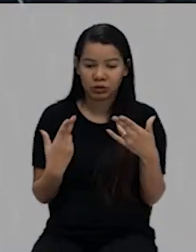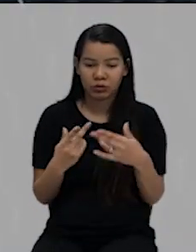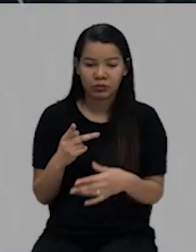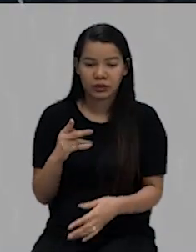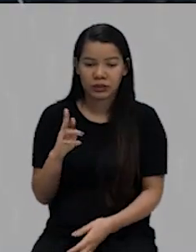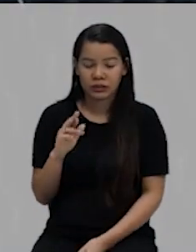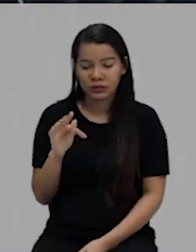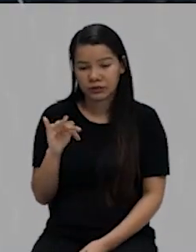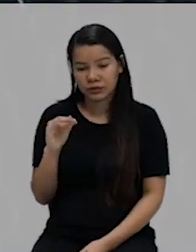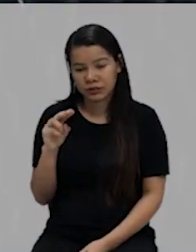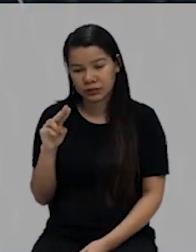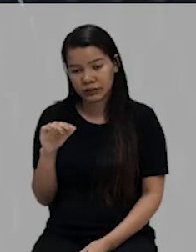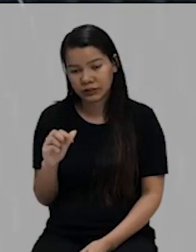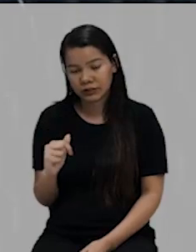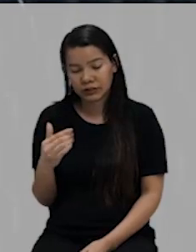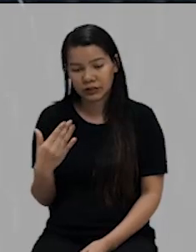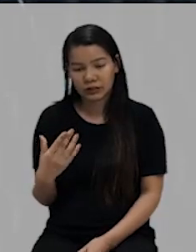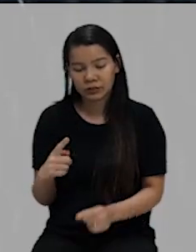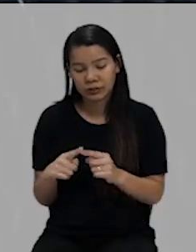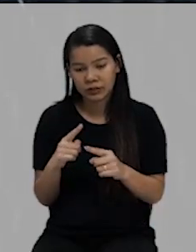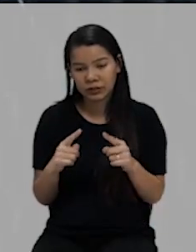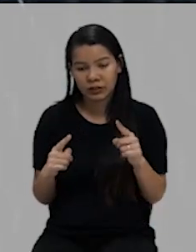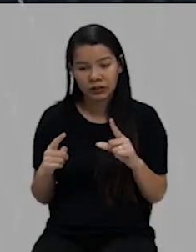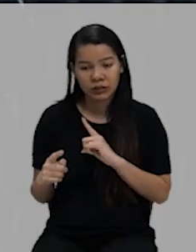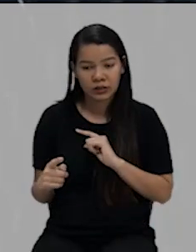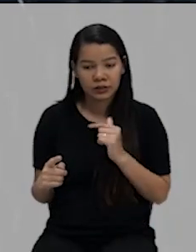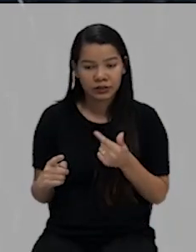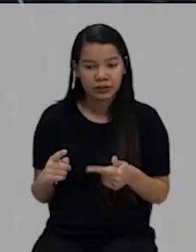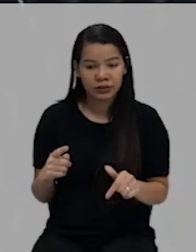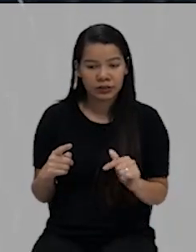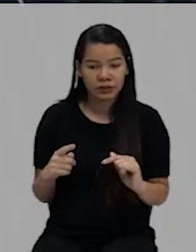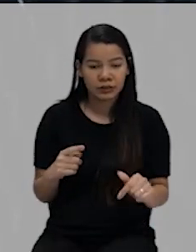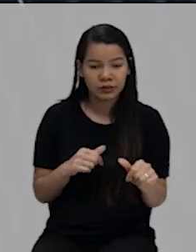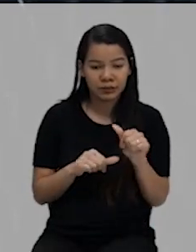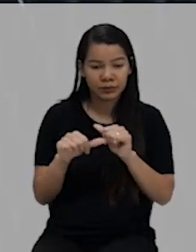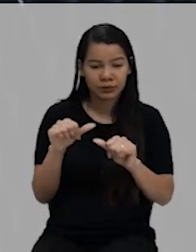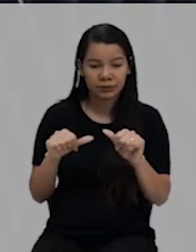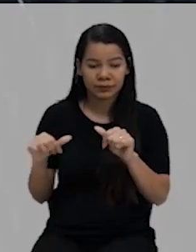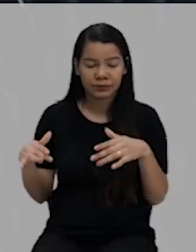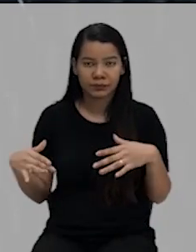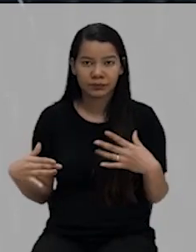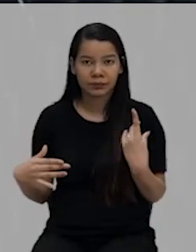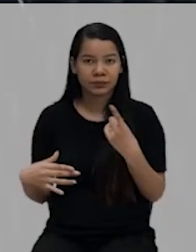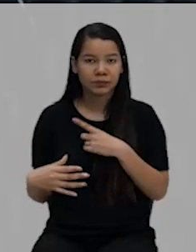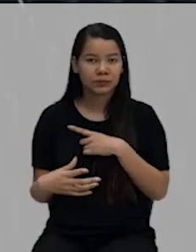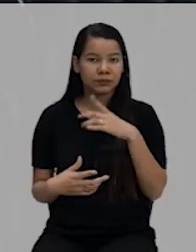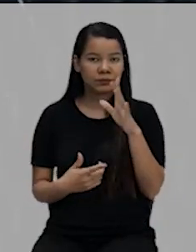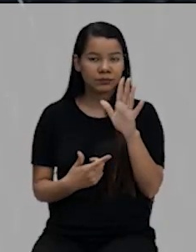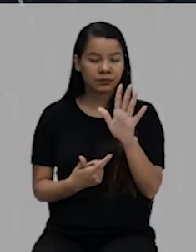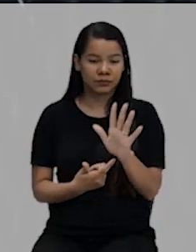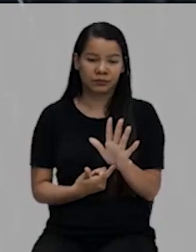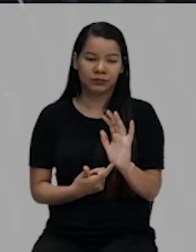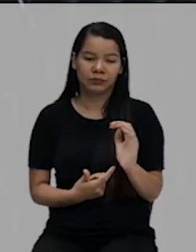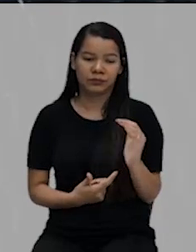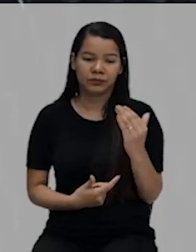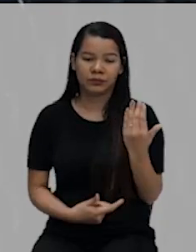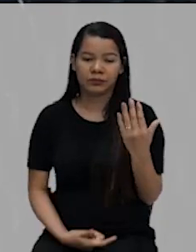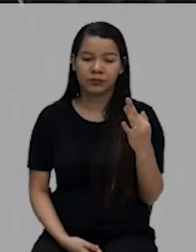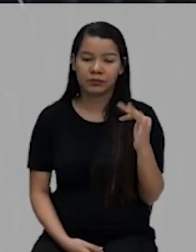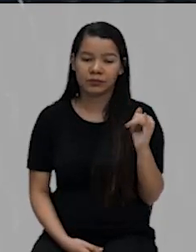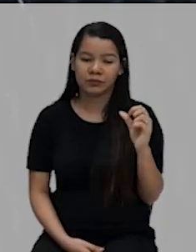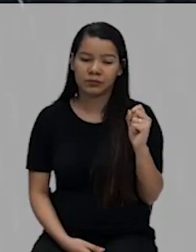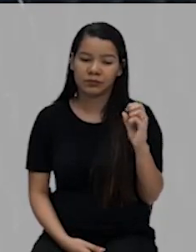a matéria ela não sofreu uma mudança, ok? Então, estamos diante de um fenômeno físico,